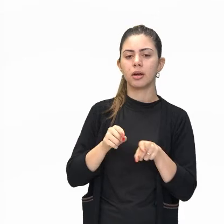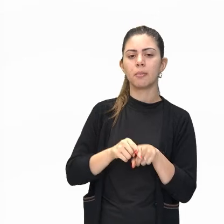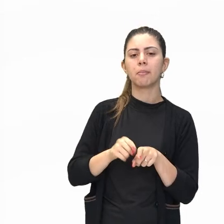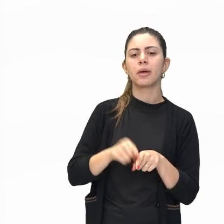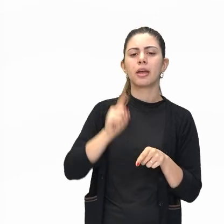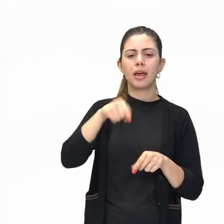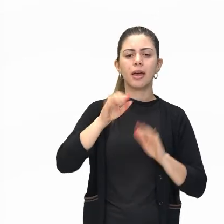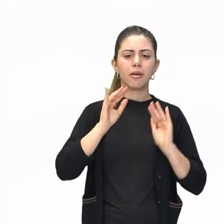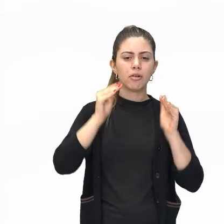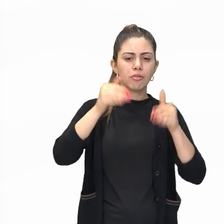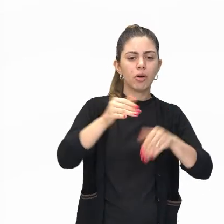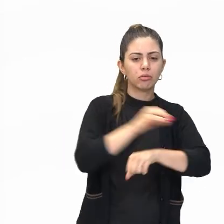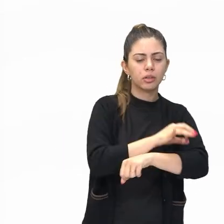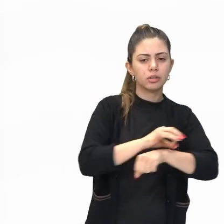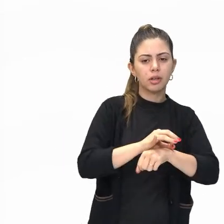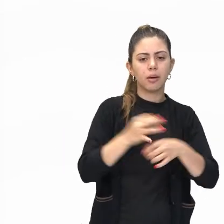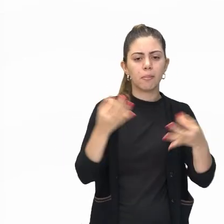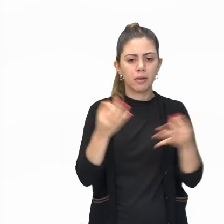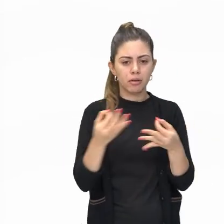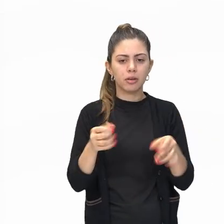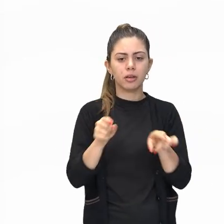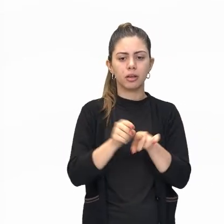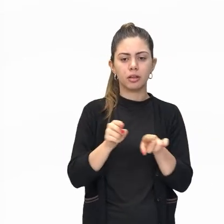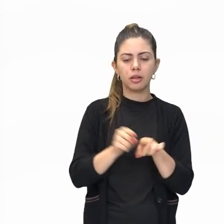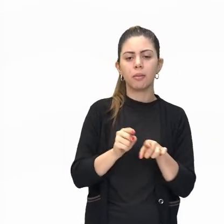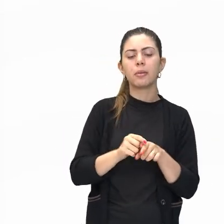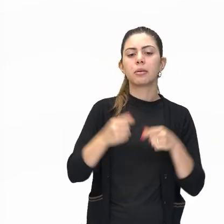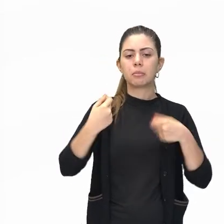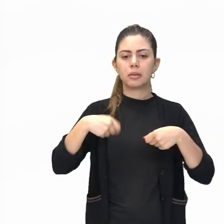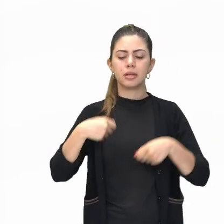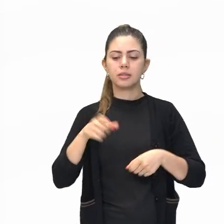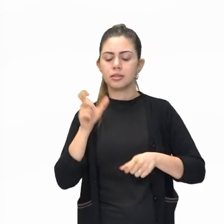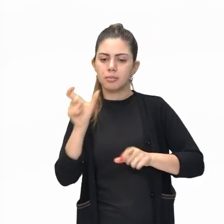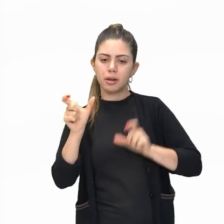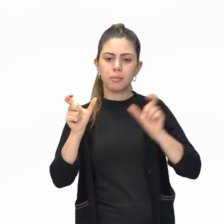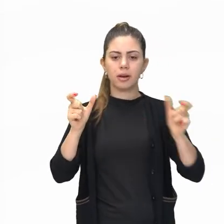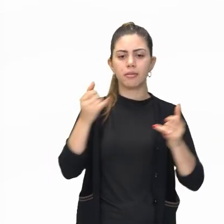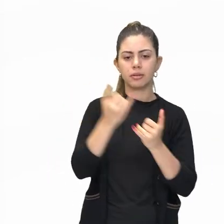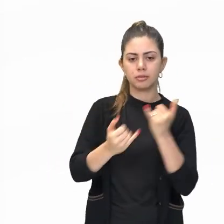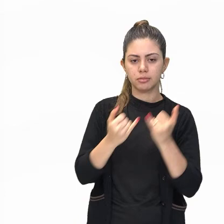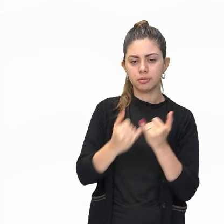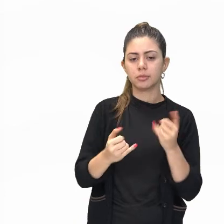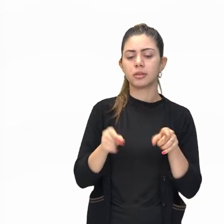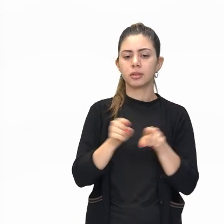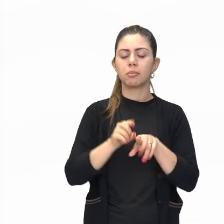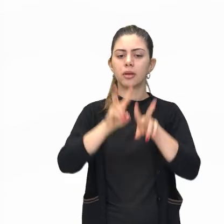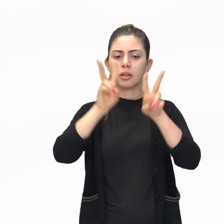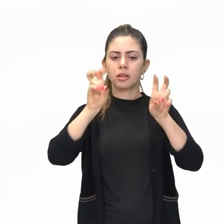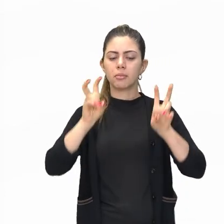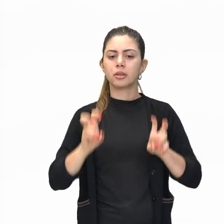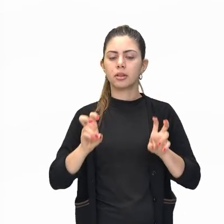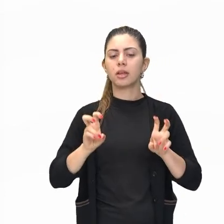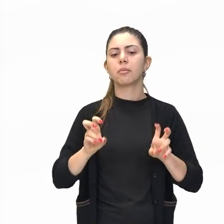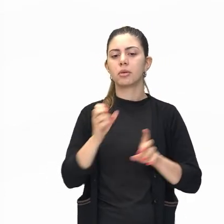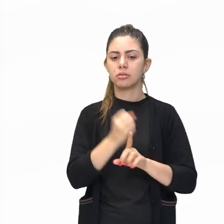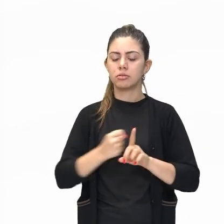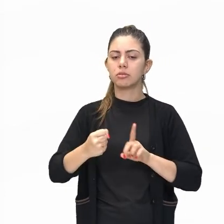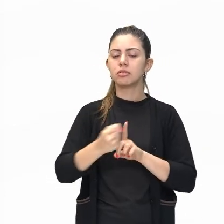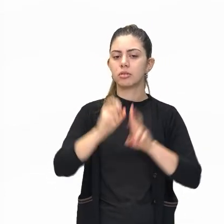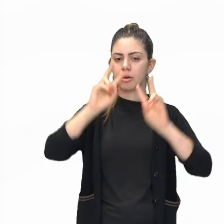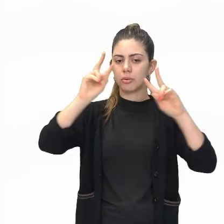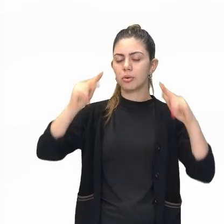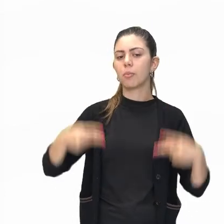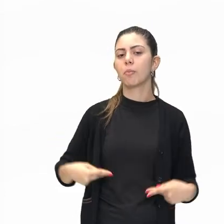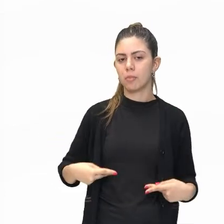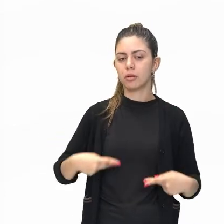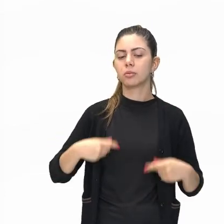perfeição, valorização da métrica e da rima, temáticas sociais e humanas. Veja, então, que eles vão